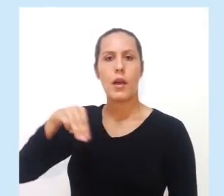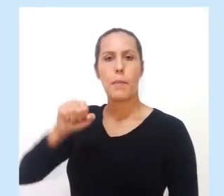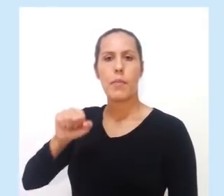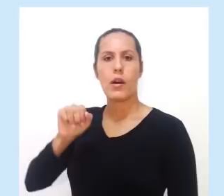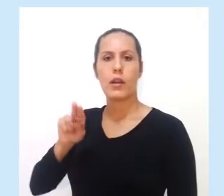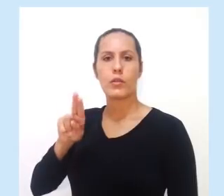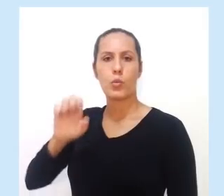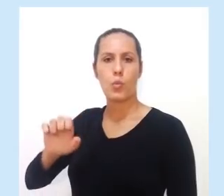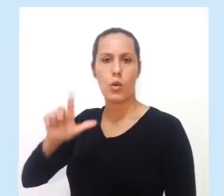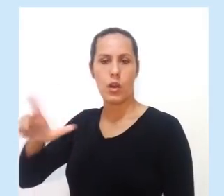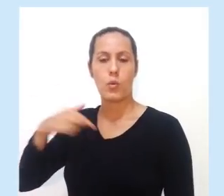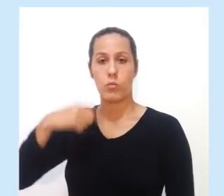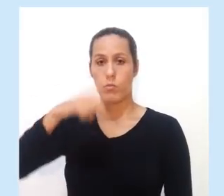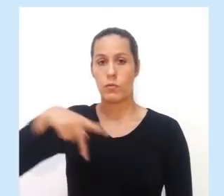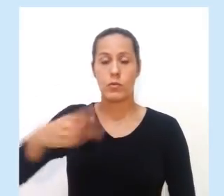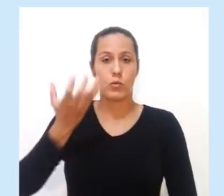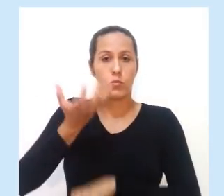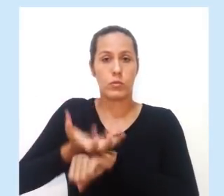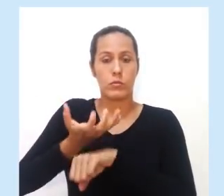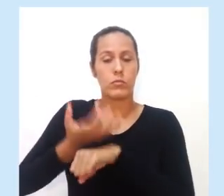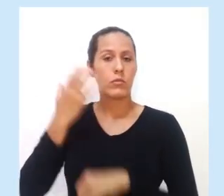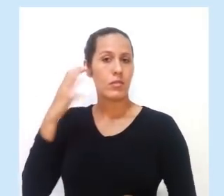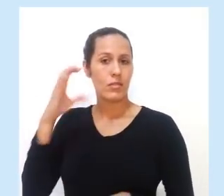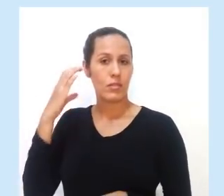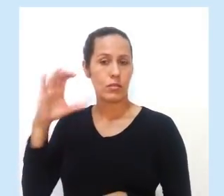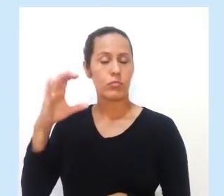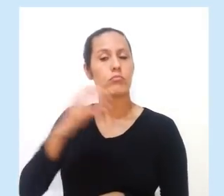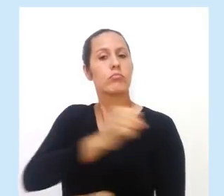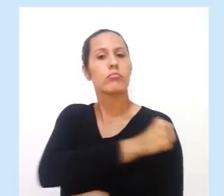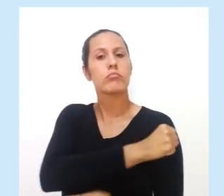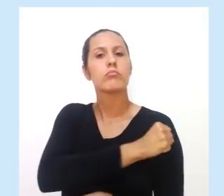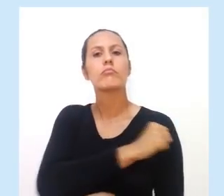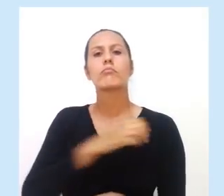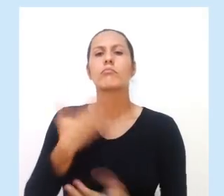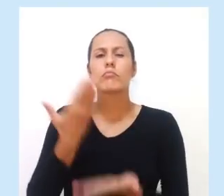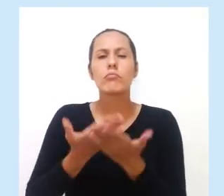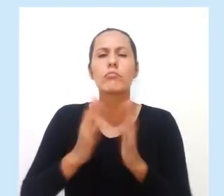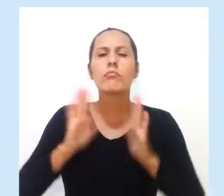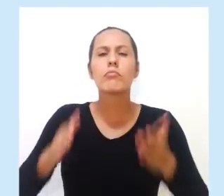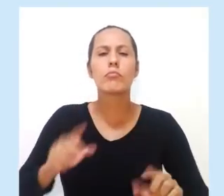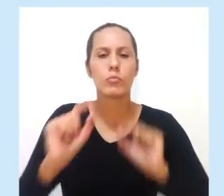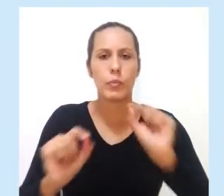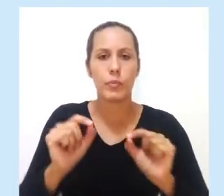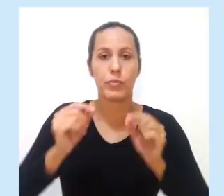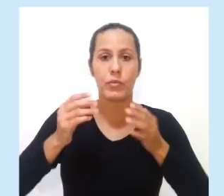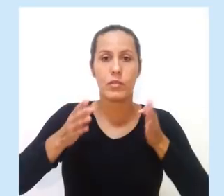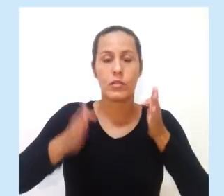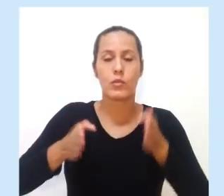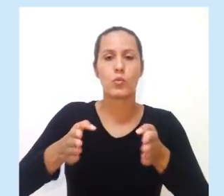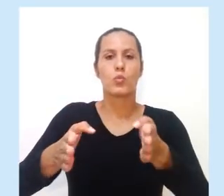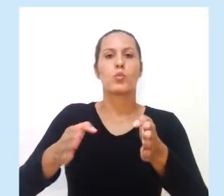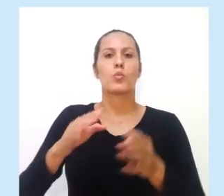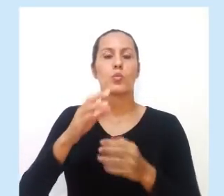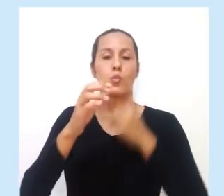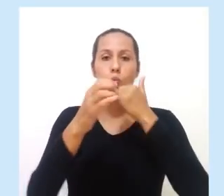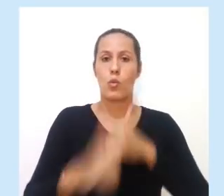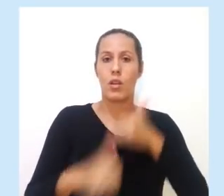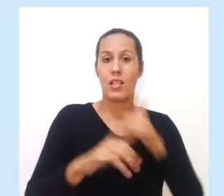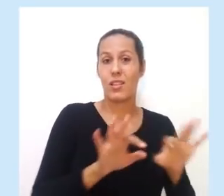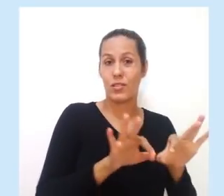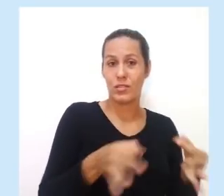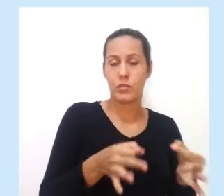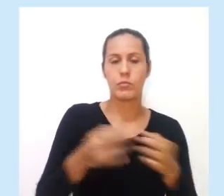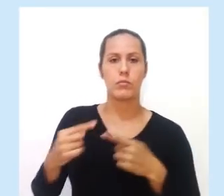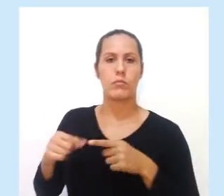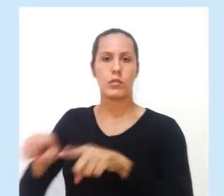Meu nome é Emanuel Martins, eu sou professor de Ciências do 8º ano e nós vamos ver na aula de hoje circuitos elétricos simples